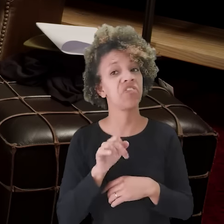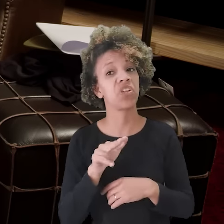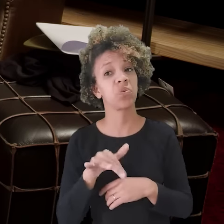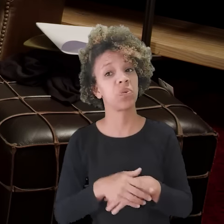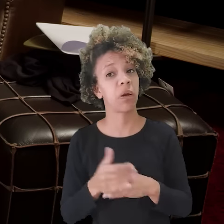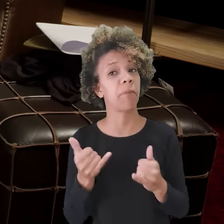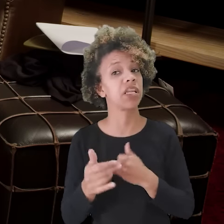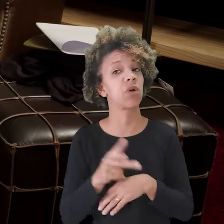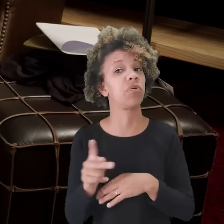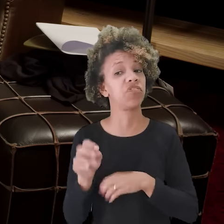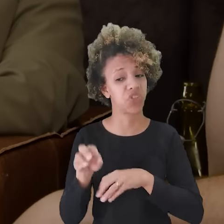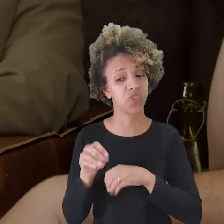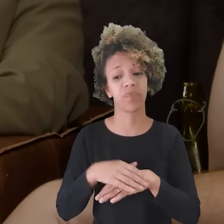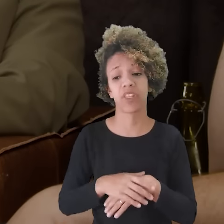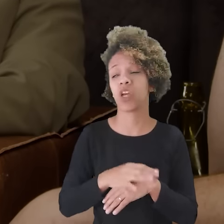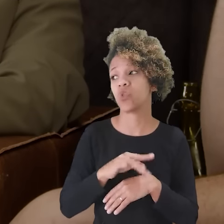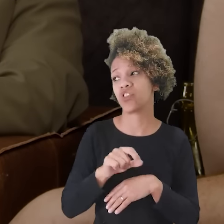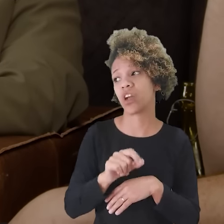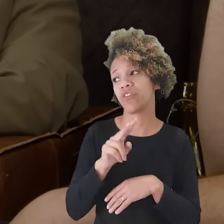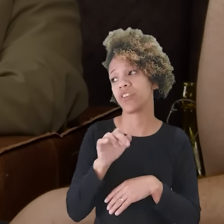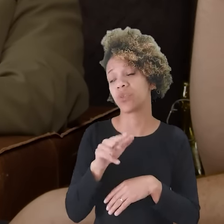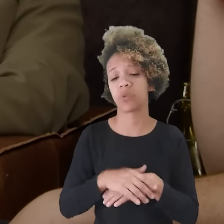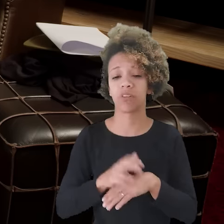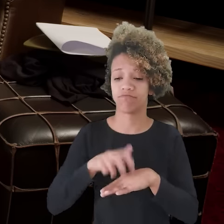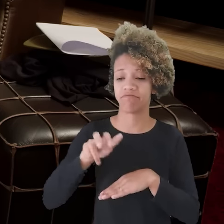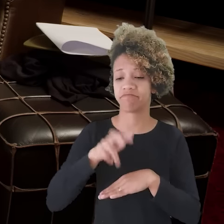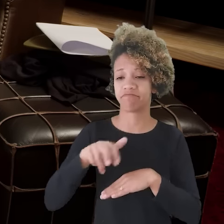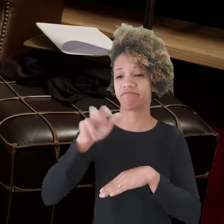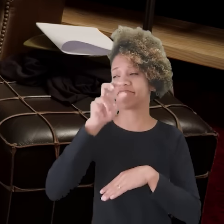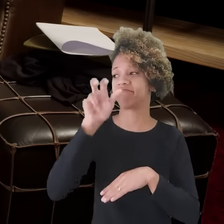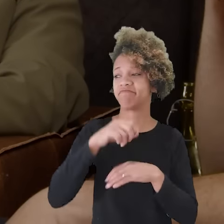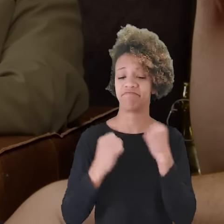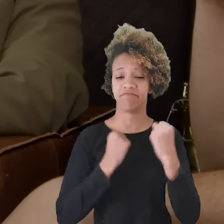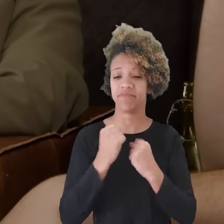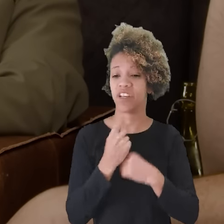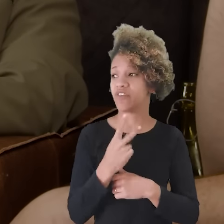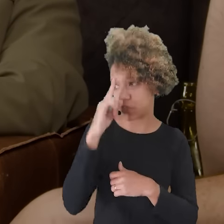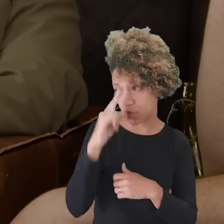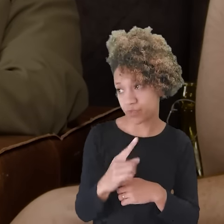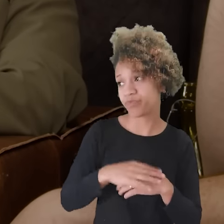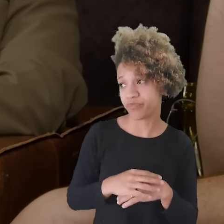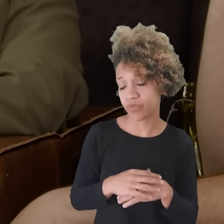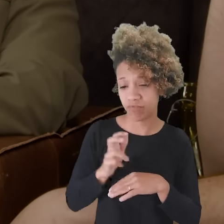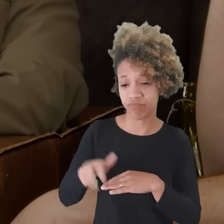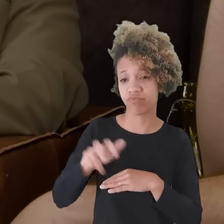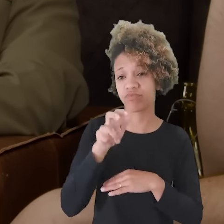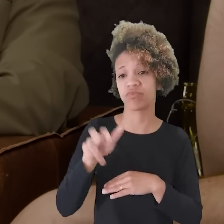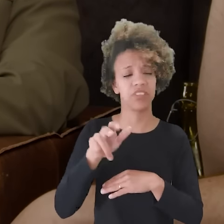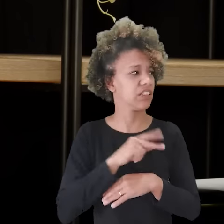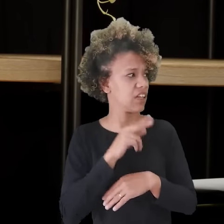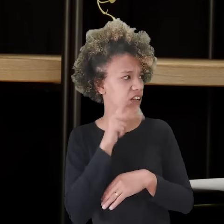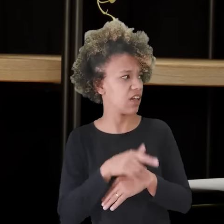parece que é um professor o Thiago Ventura é a gente subir as escadas Aventura durante 21 dias a gente subiu dedicado todos os